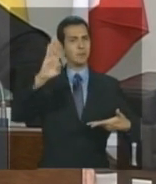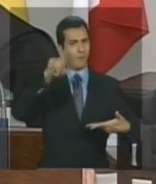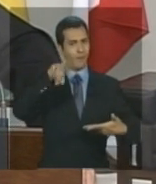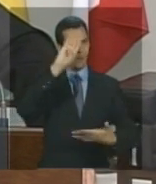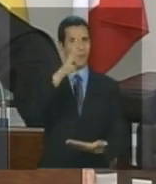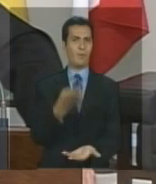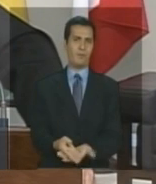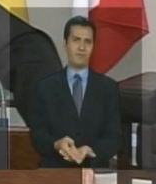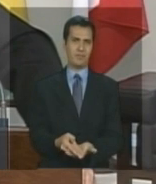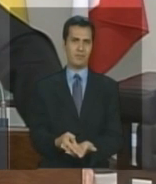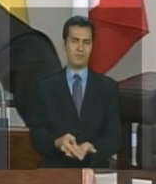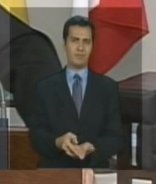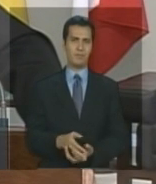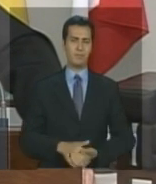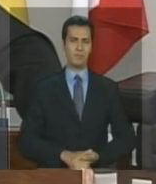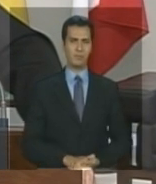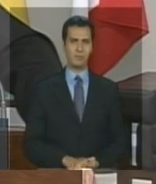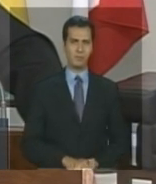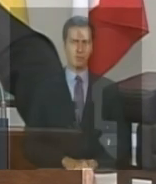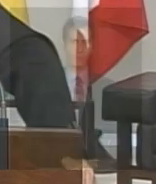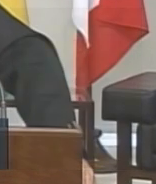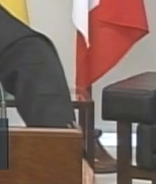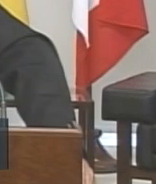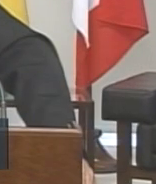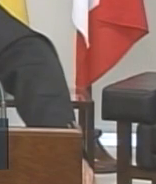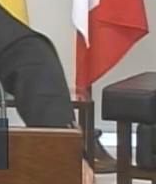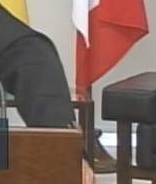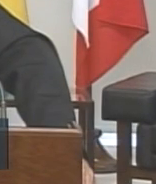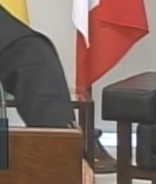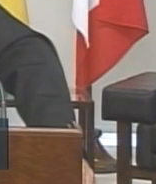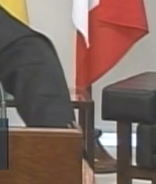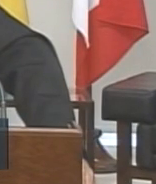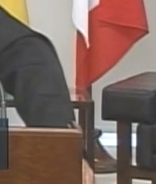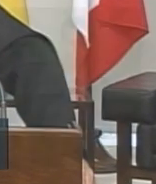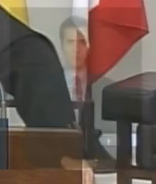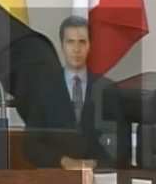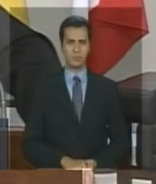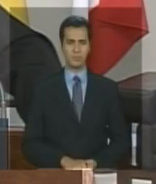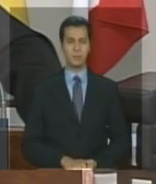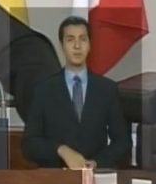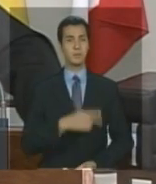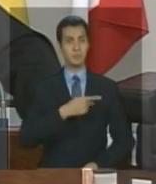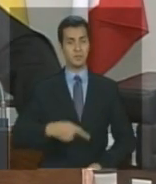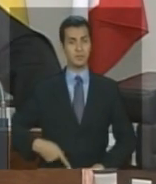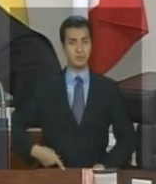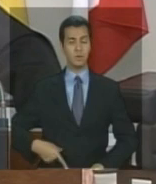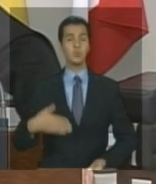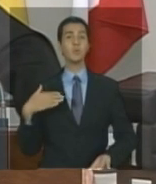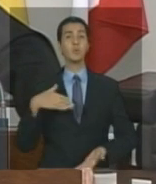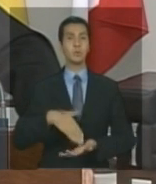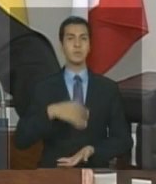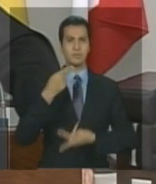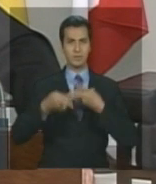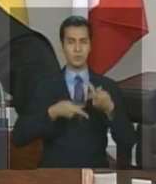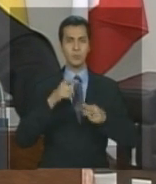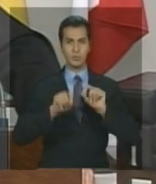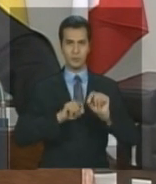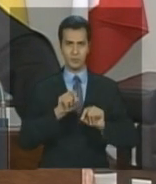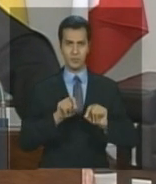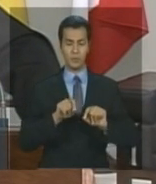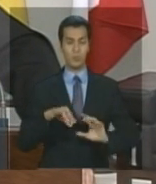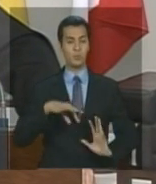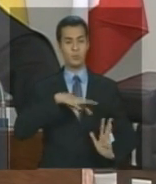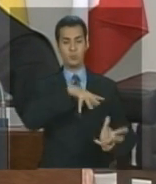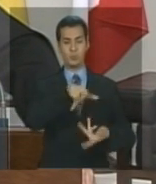Madam President, that the world needs Brazil to succeed. E, senhora presidente, por último, permita-me dizer que o